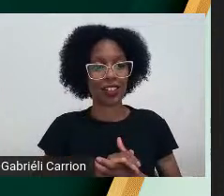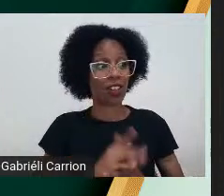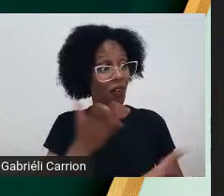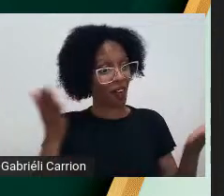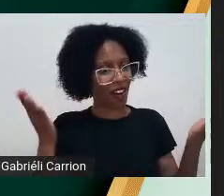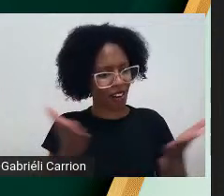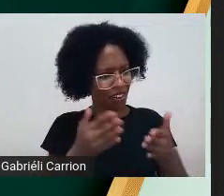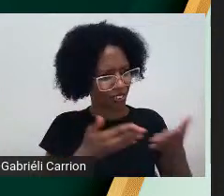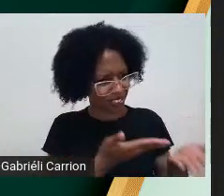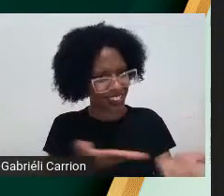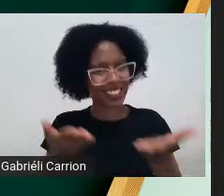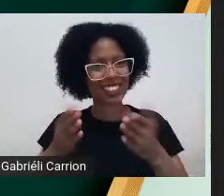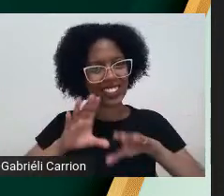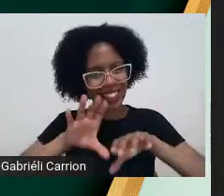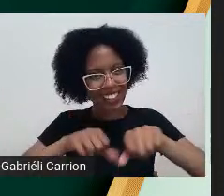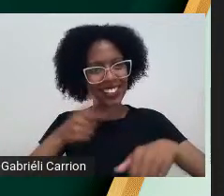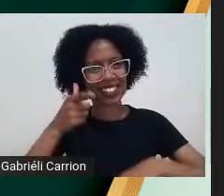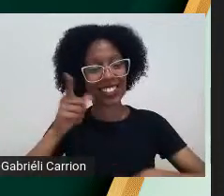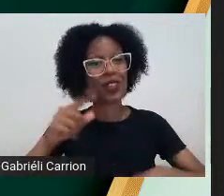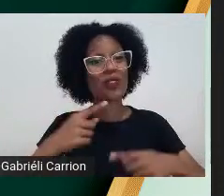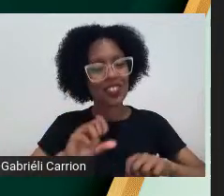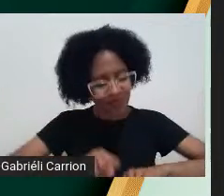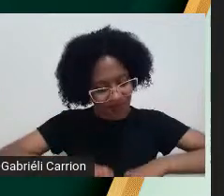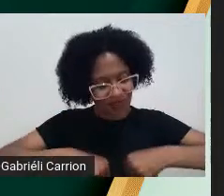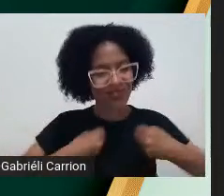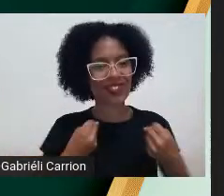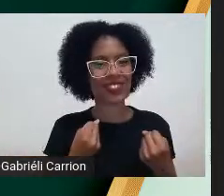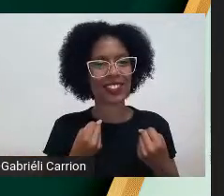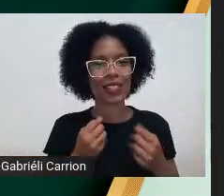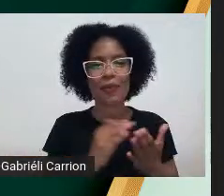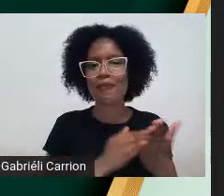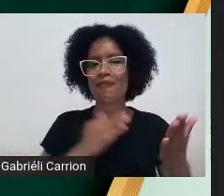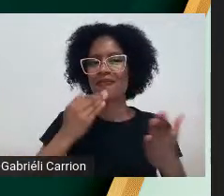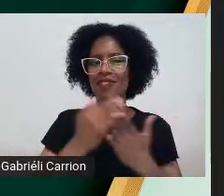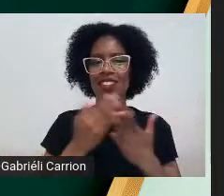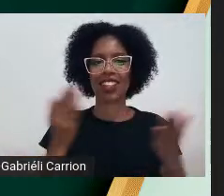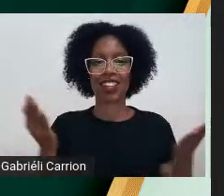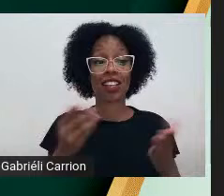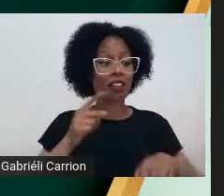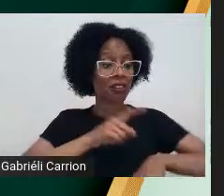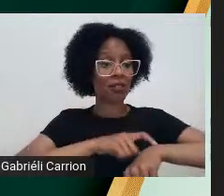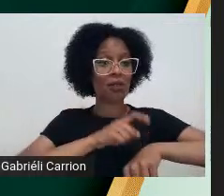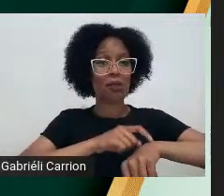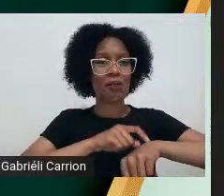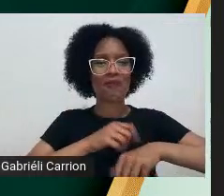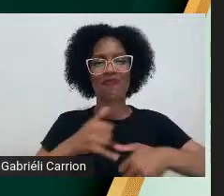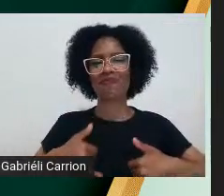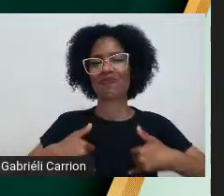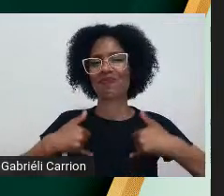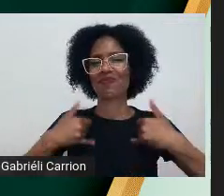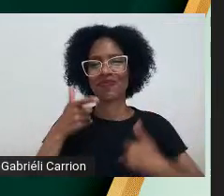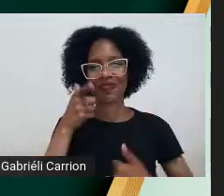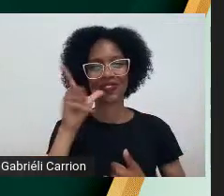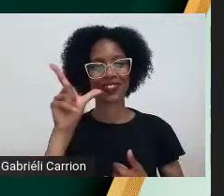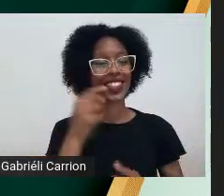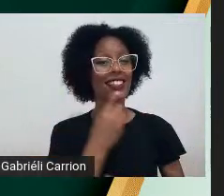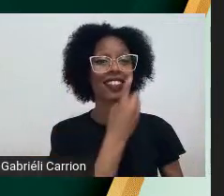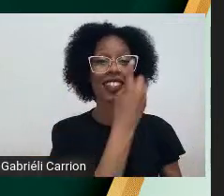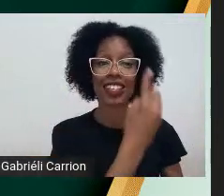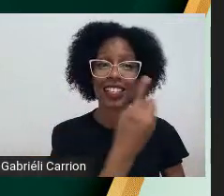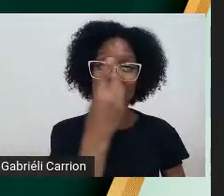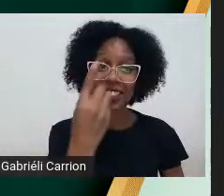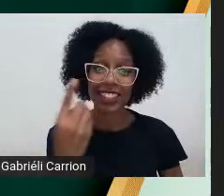caminhada universitária e os trouxe a este dia de tanta satisfação e orgulho. Cada um de